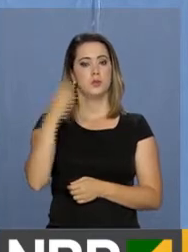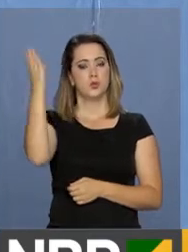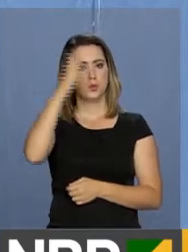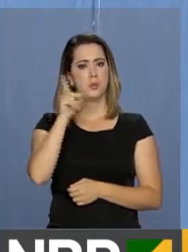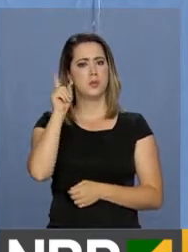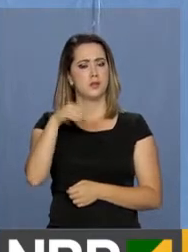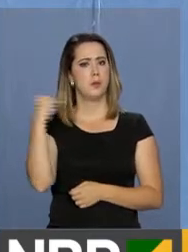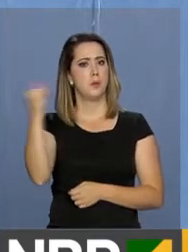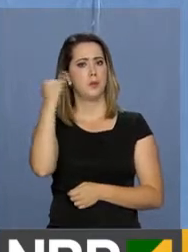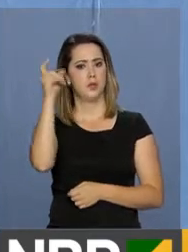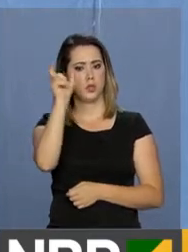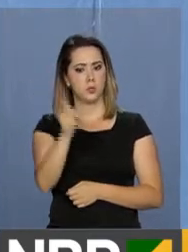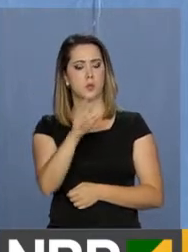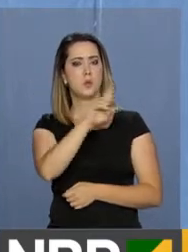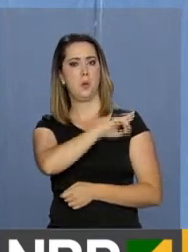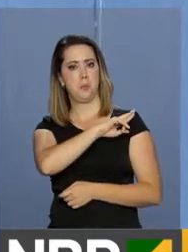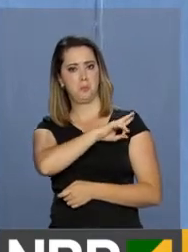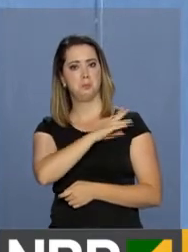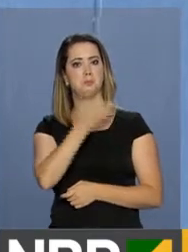referência.